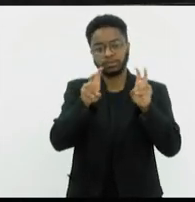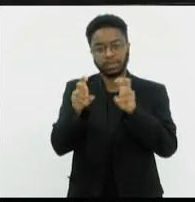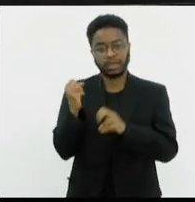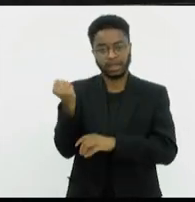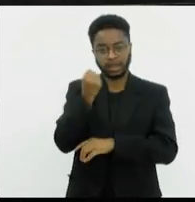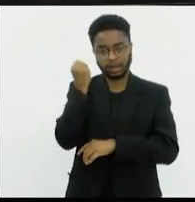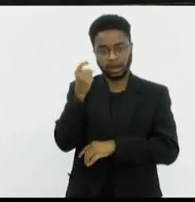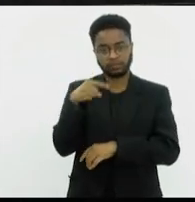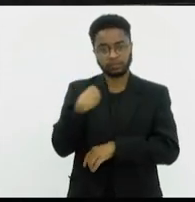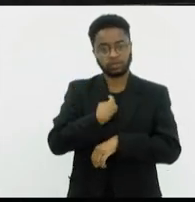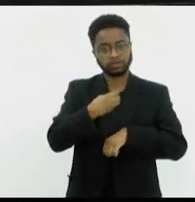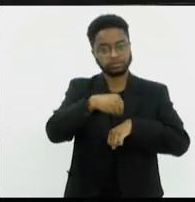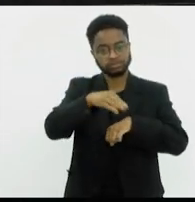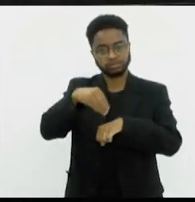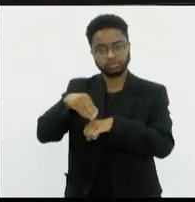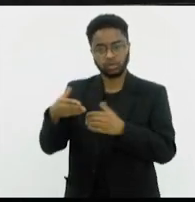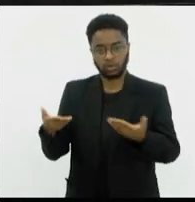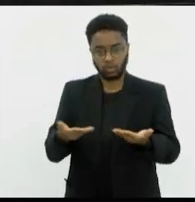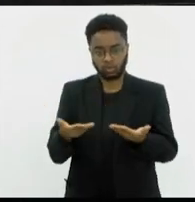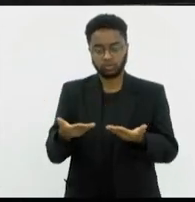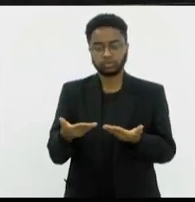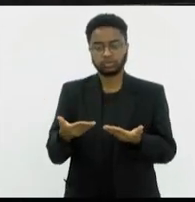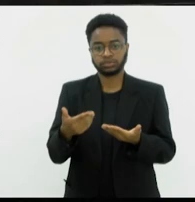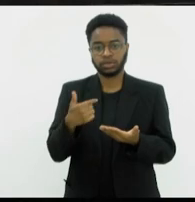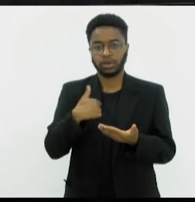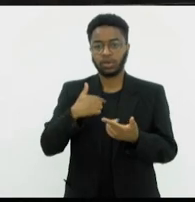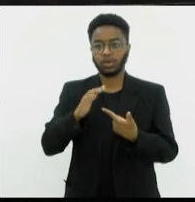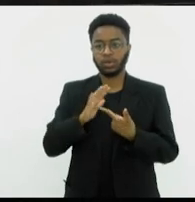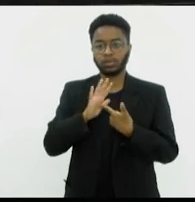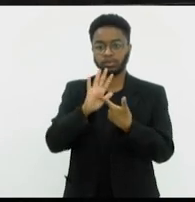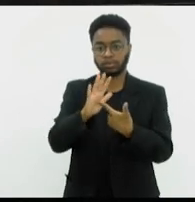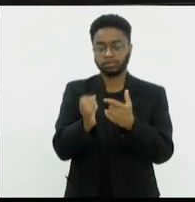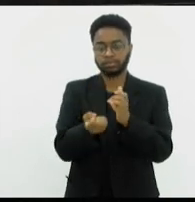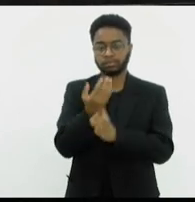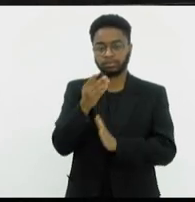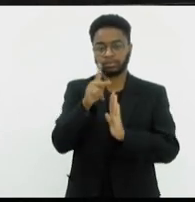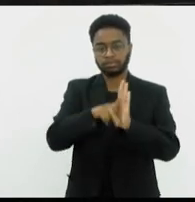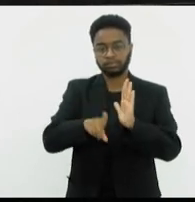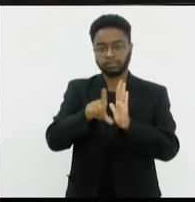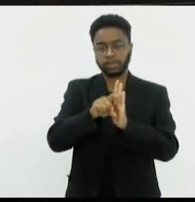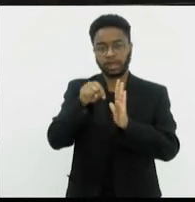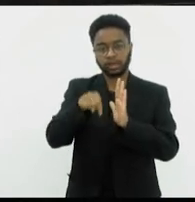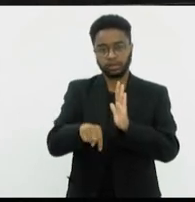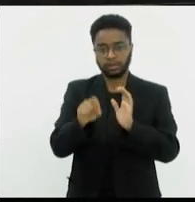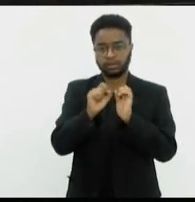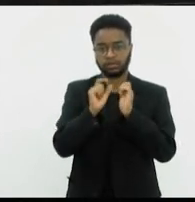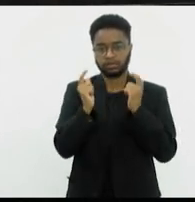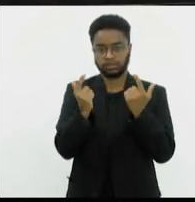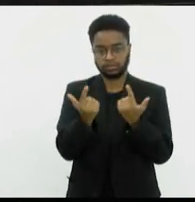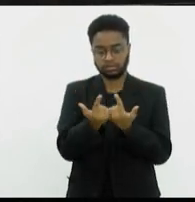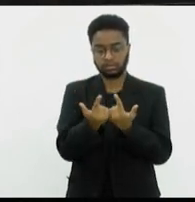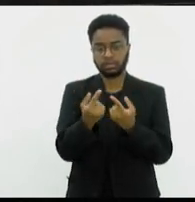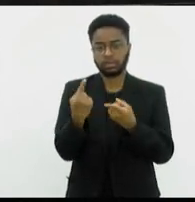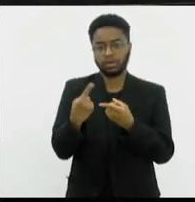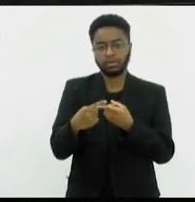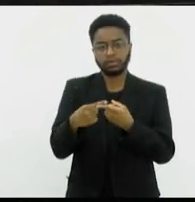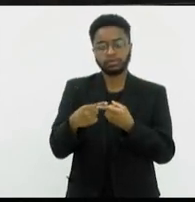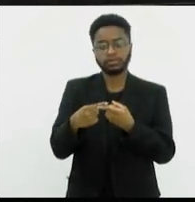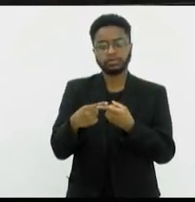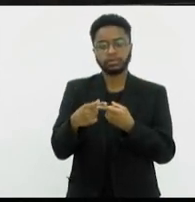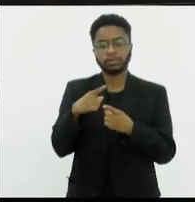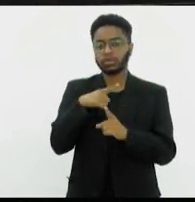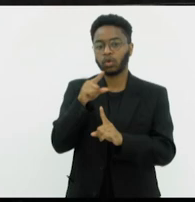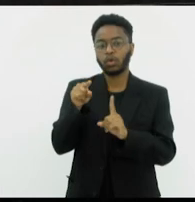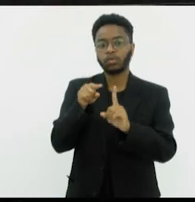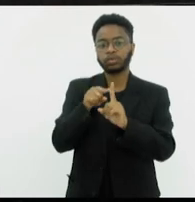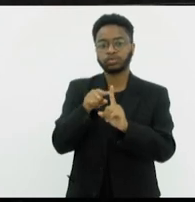aqui no dia de hoje, eu apresento um projeto de lei nessa casa para que a gente possa com